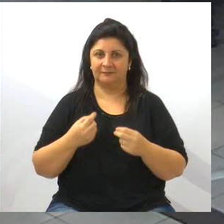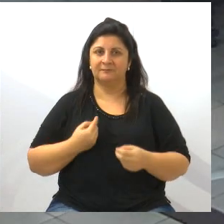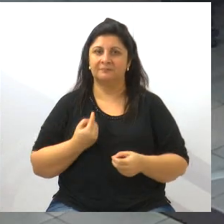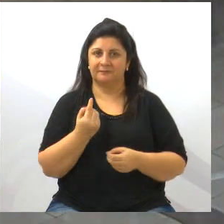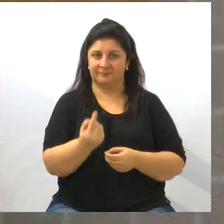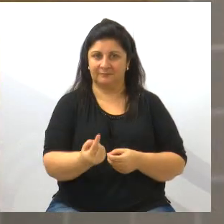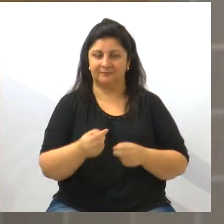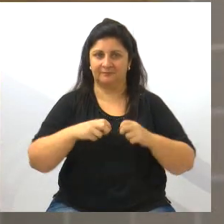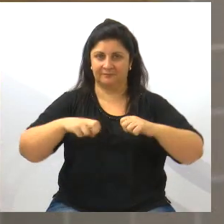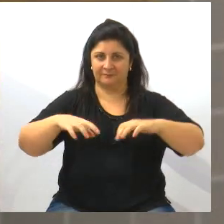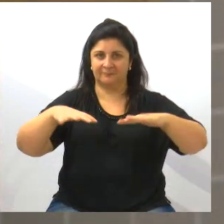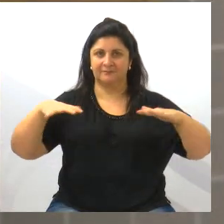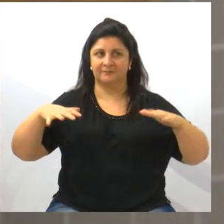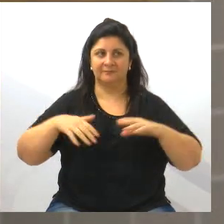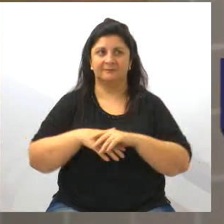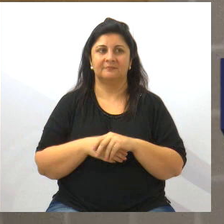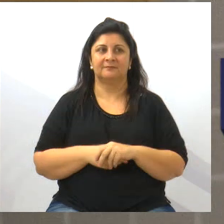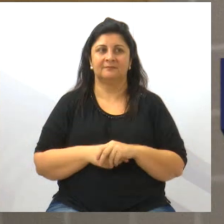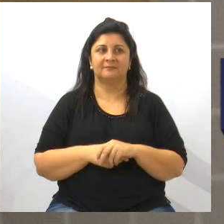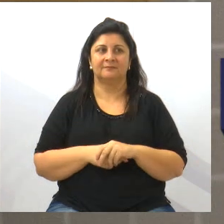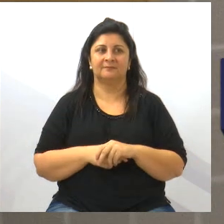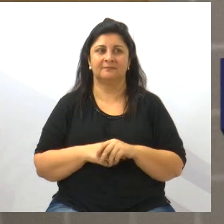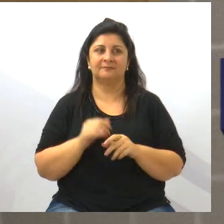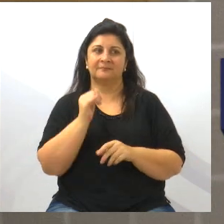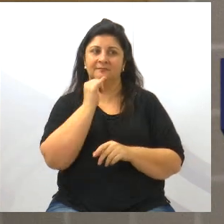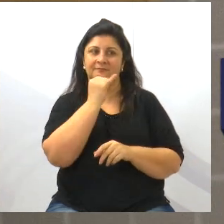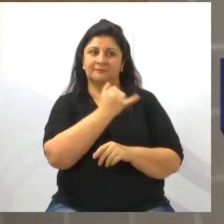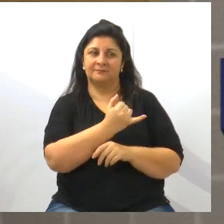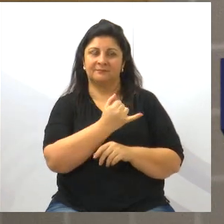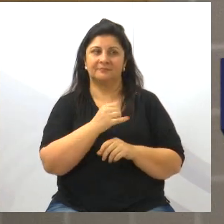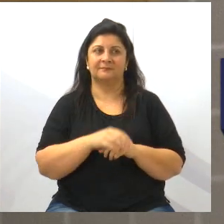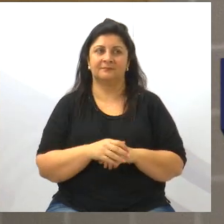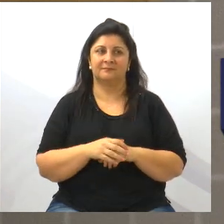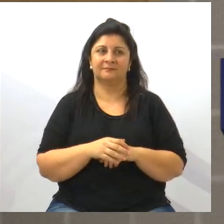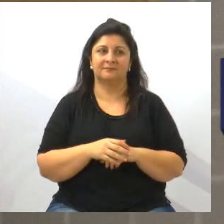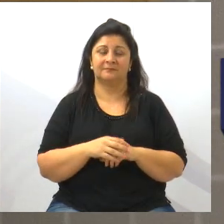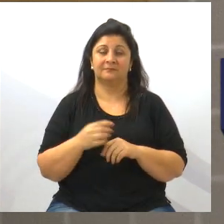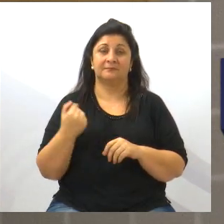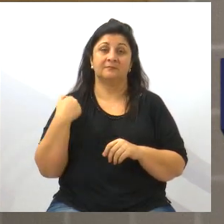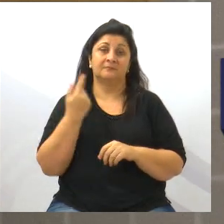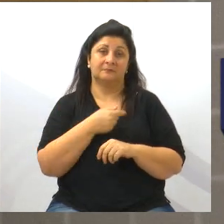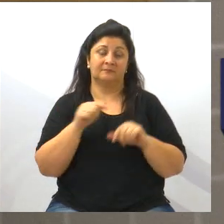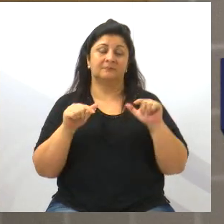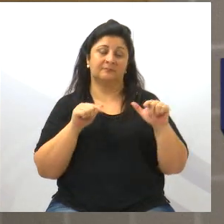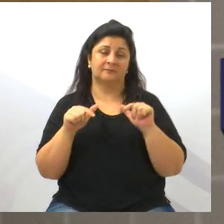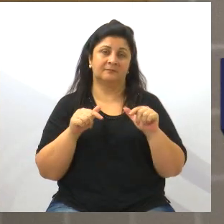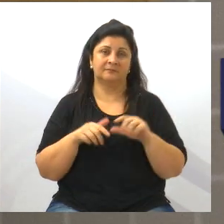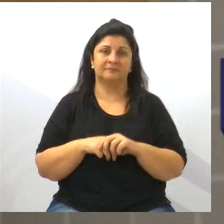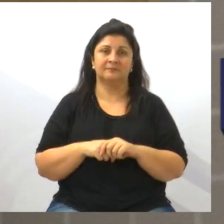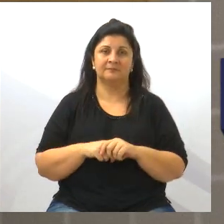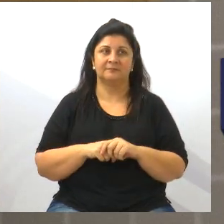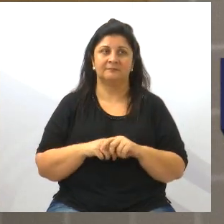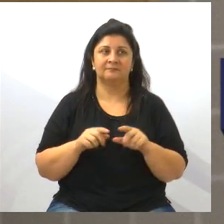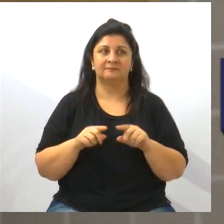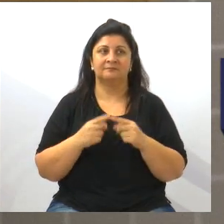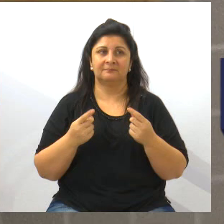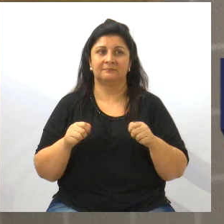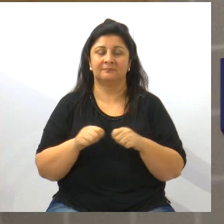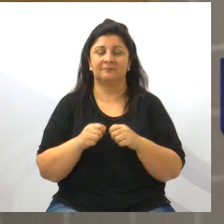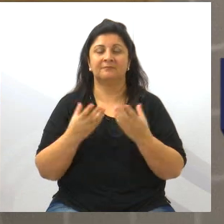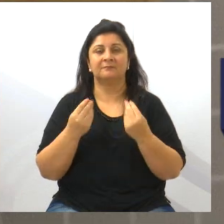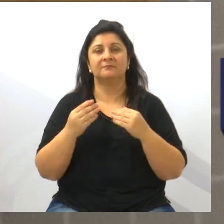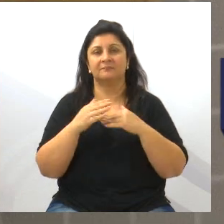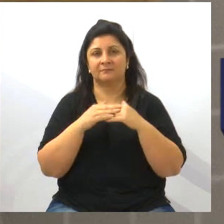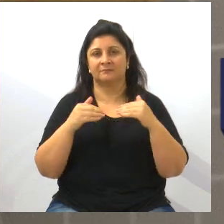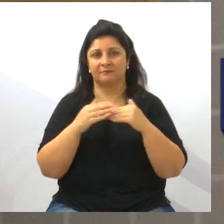tá? E dizer que, embora seja o nosso trabalho, nós fazemos tudo isso com muito carinho